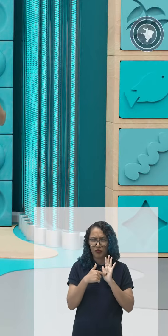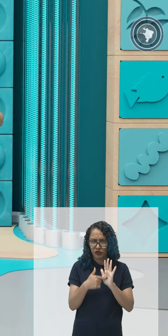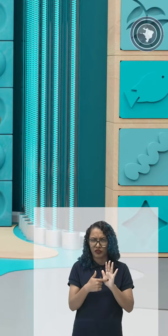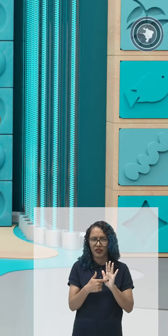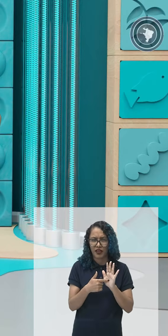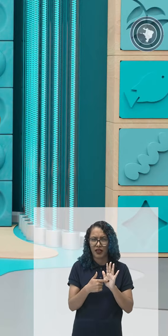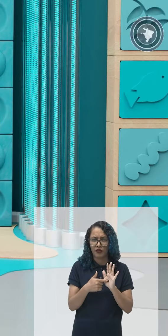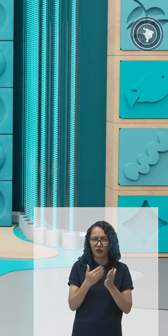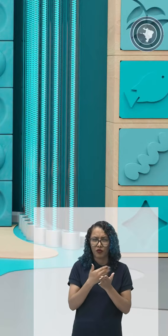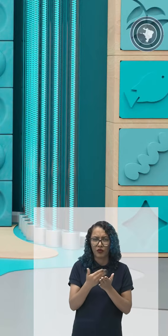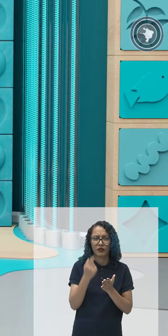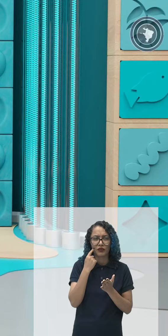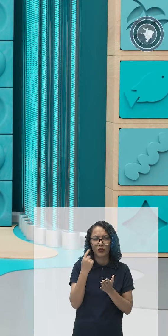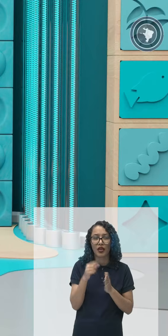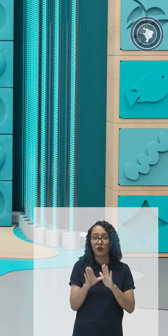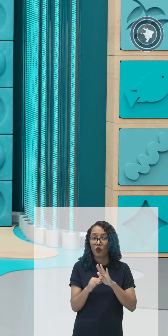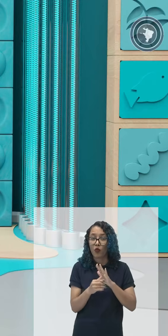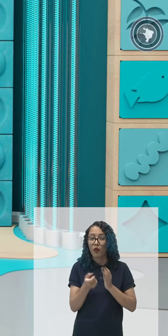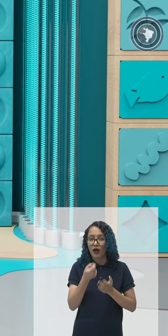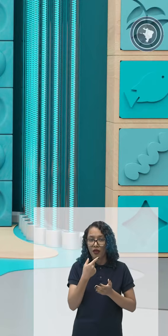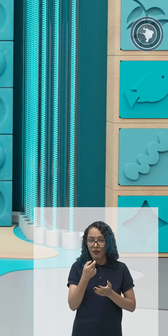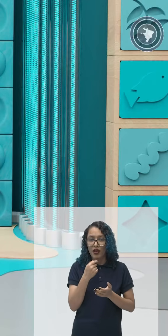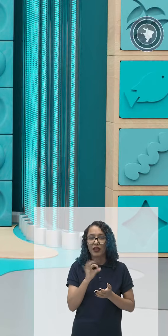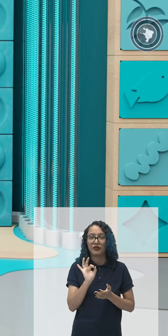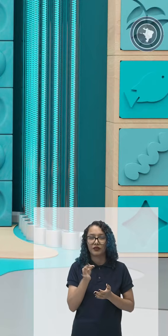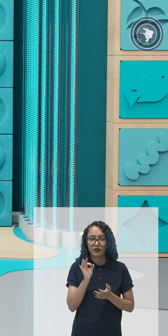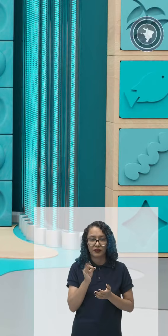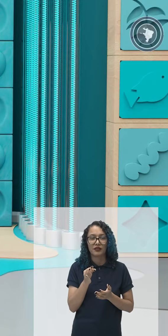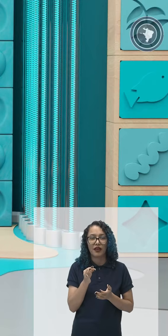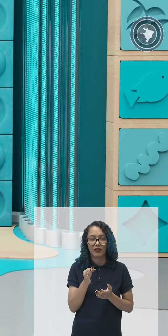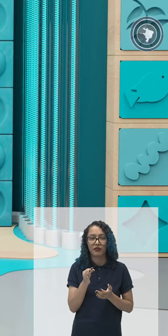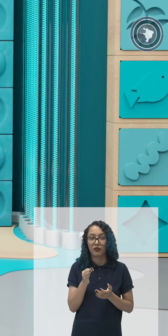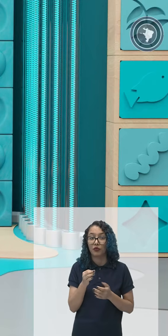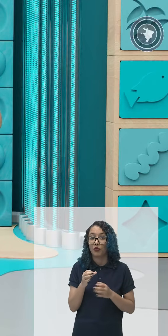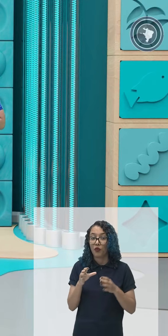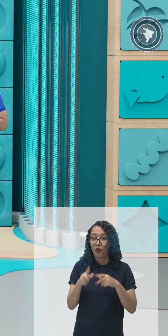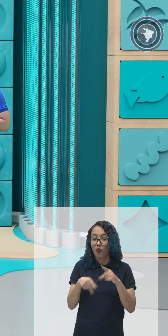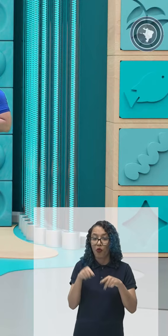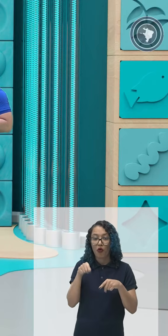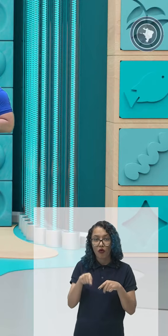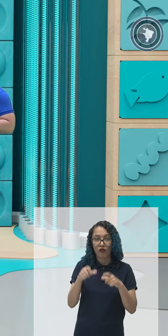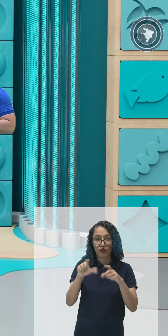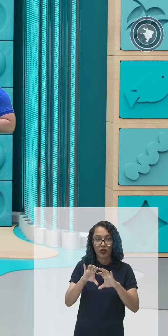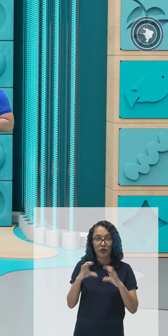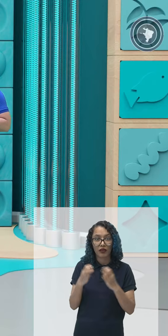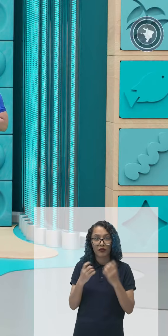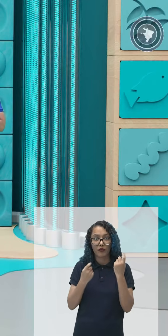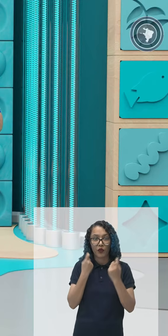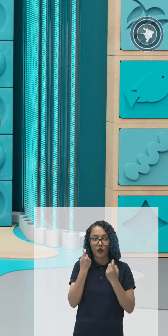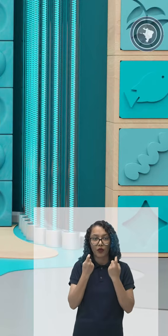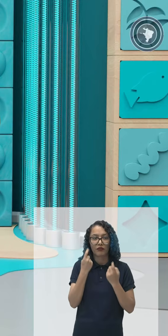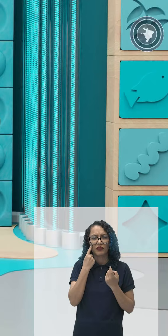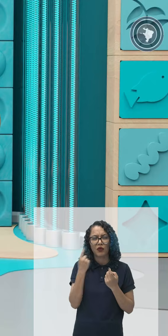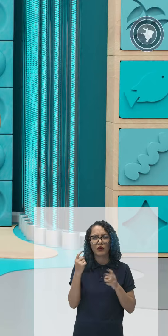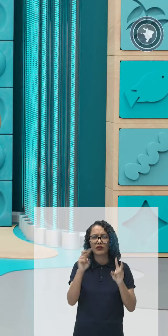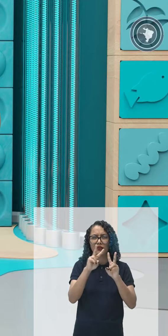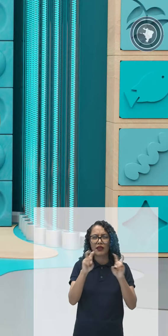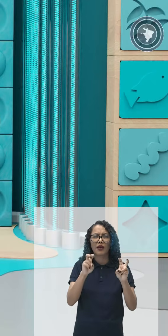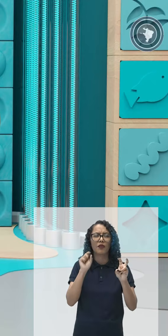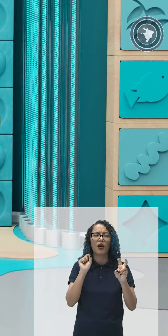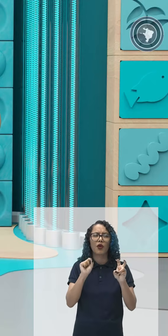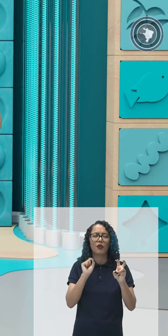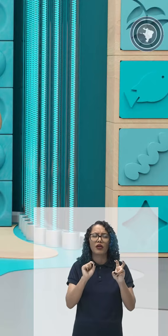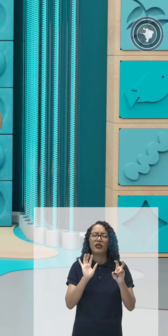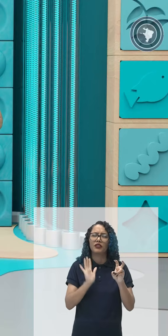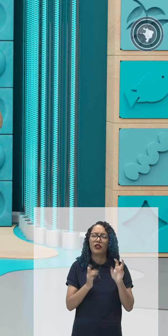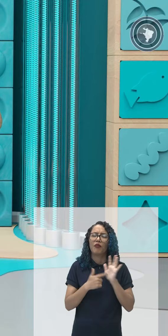só. Roubo de remédios em posto de saúde preocupa a comunidade de Coqueirinho. Observe que esse título de notícia aqui já